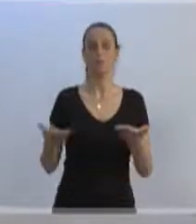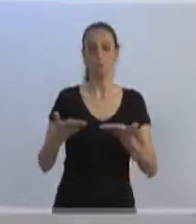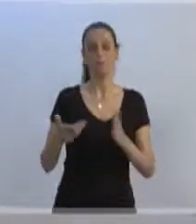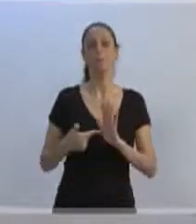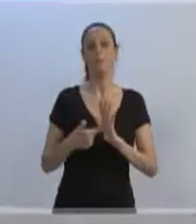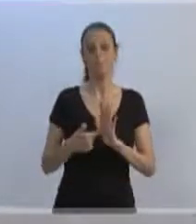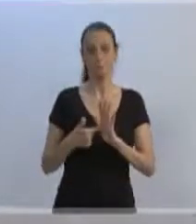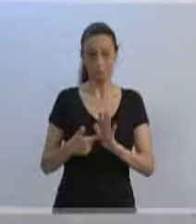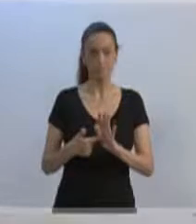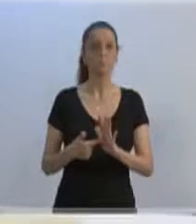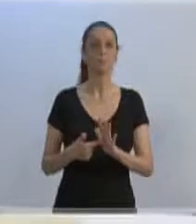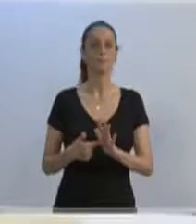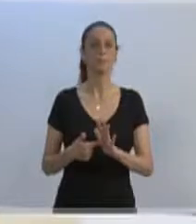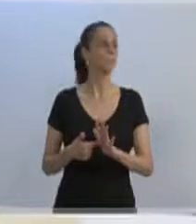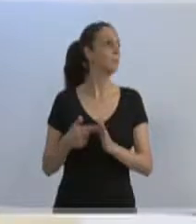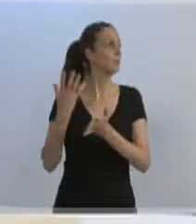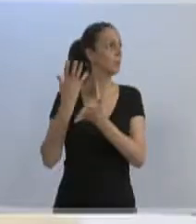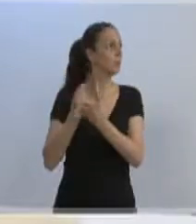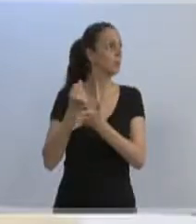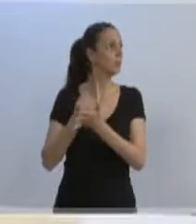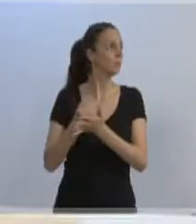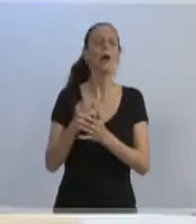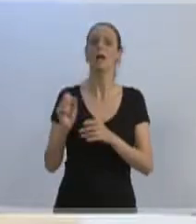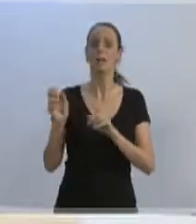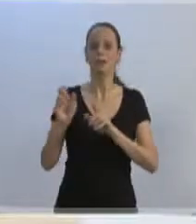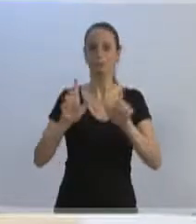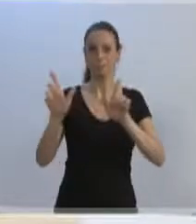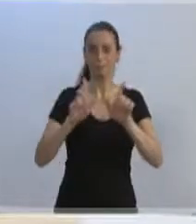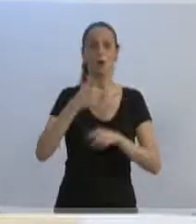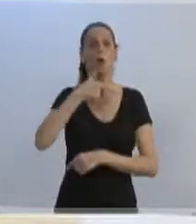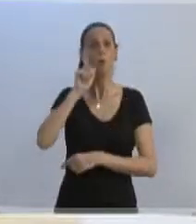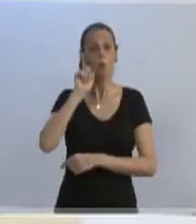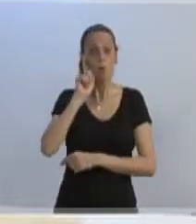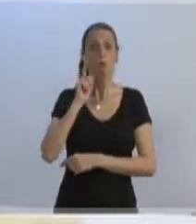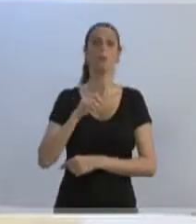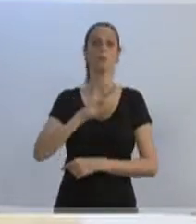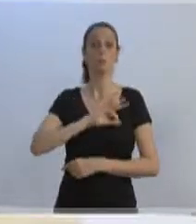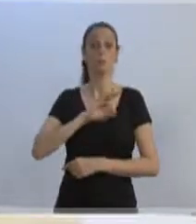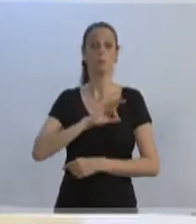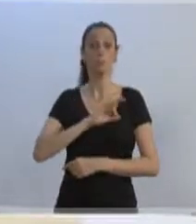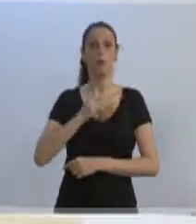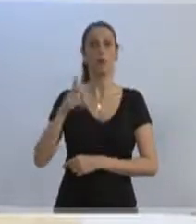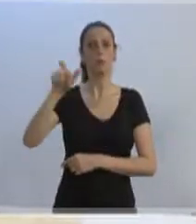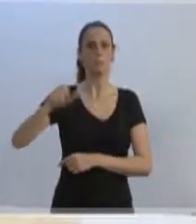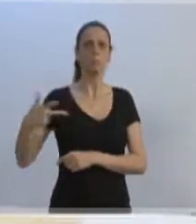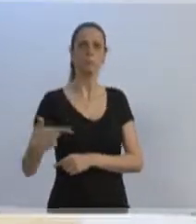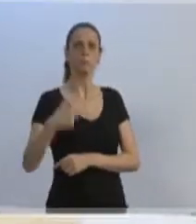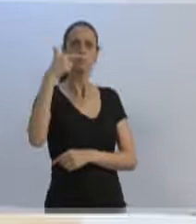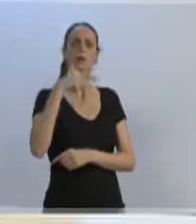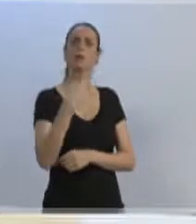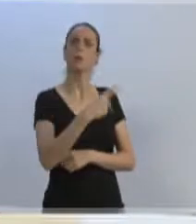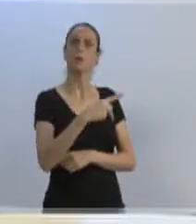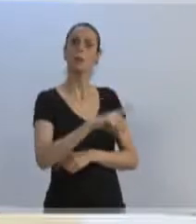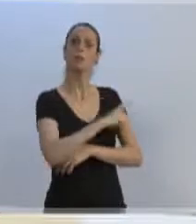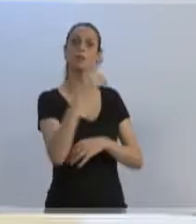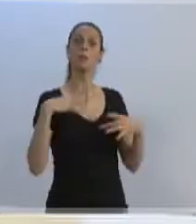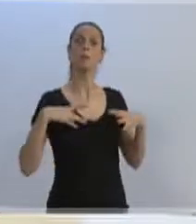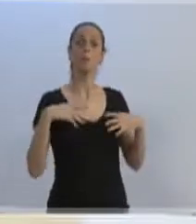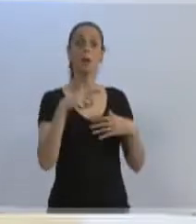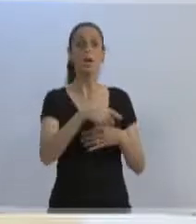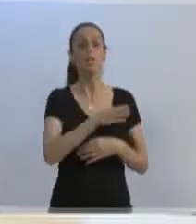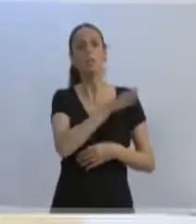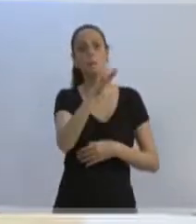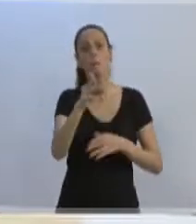favor policial militar foi morto a tiros ontem em joinville no norte do estado durante a folga ele estava em uma loja